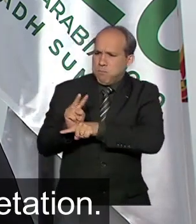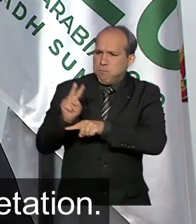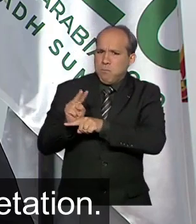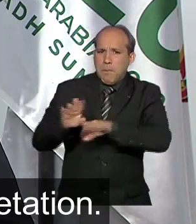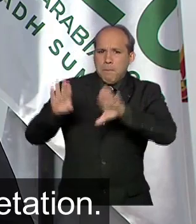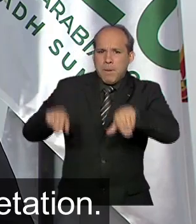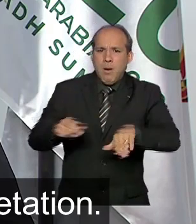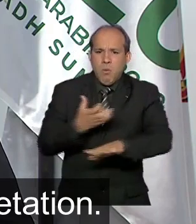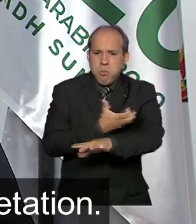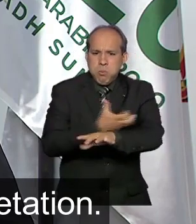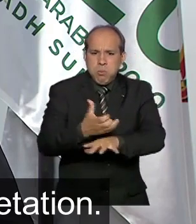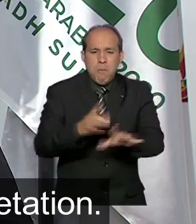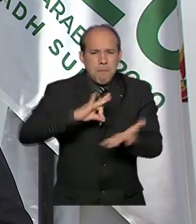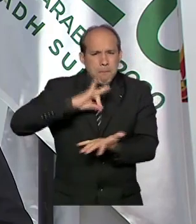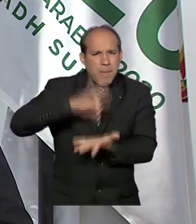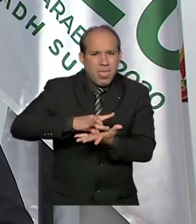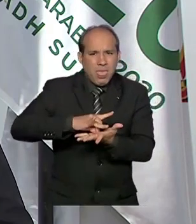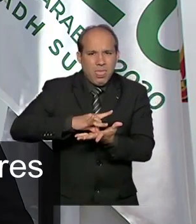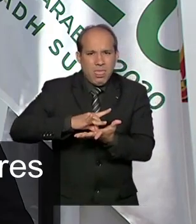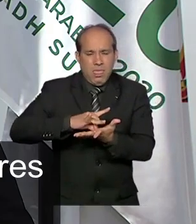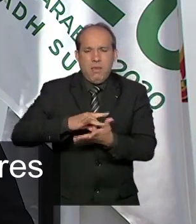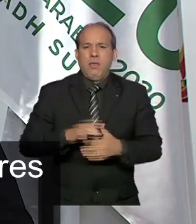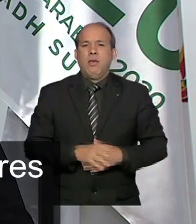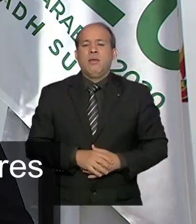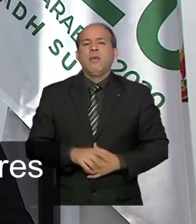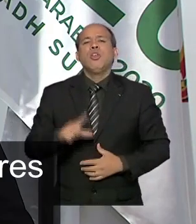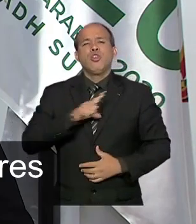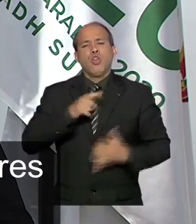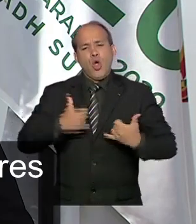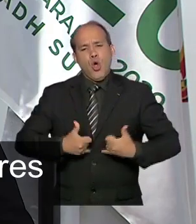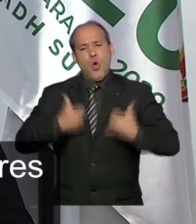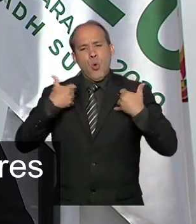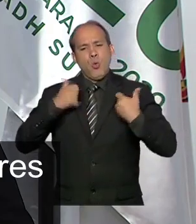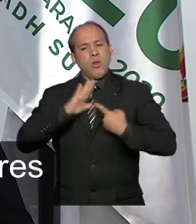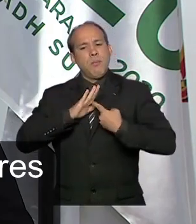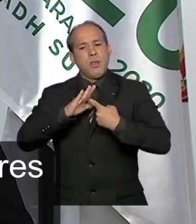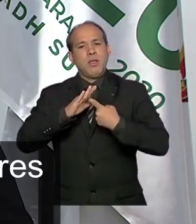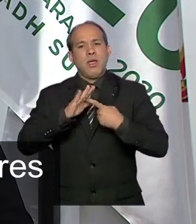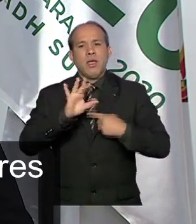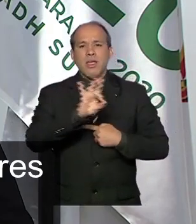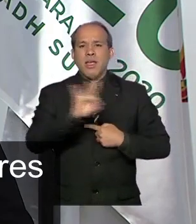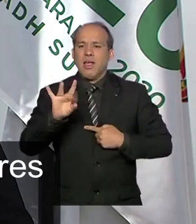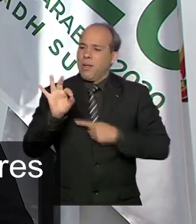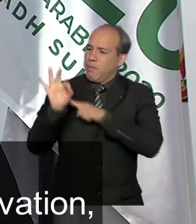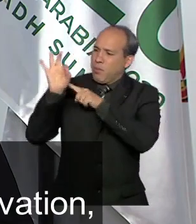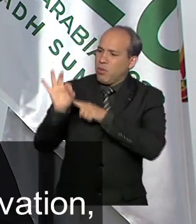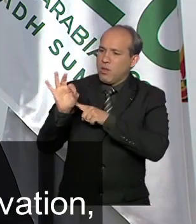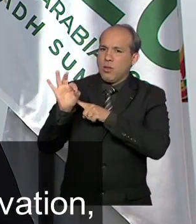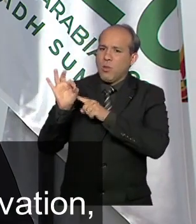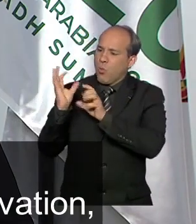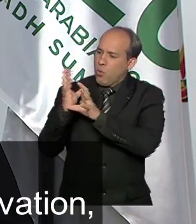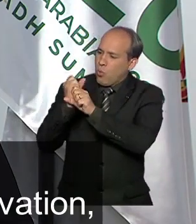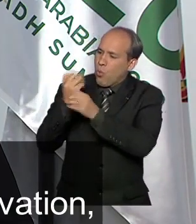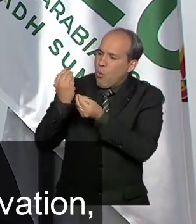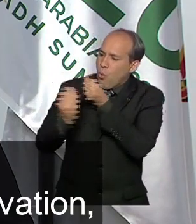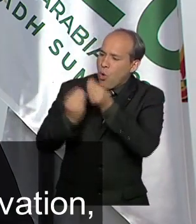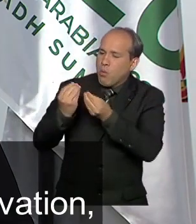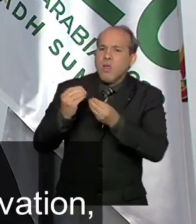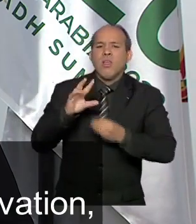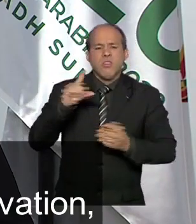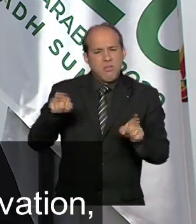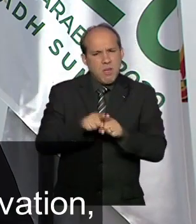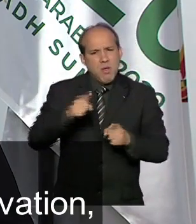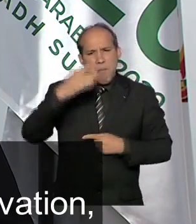com vegetação nativa tem orgulho de apresentar esses números e reafirmar que trabalharemos